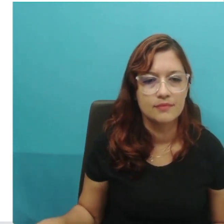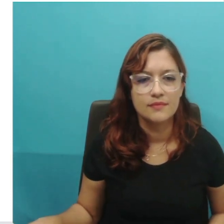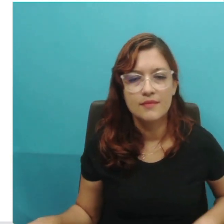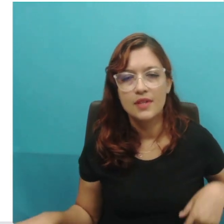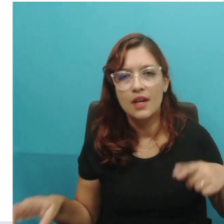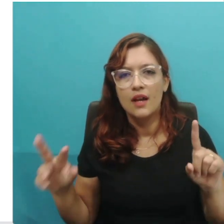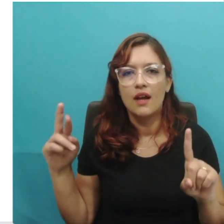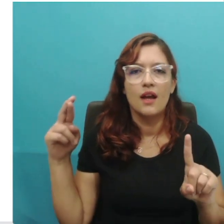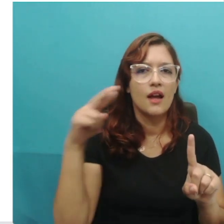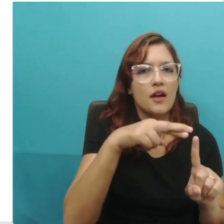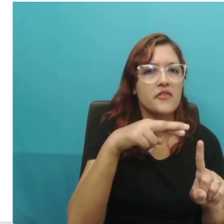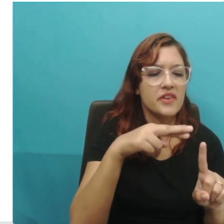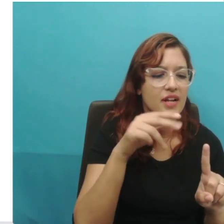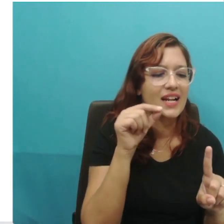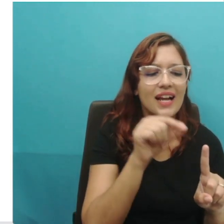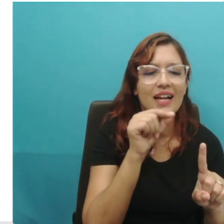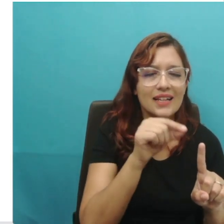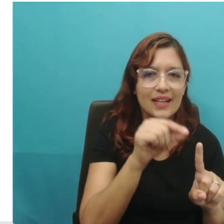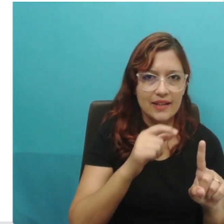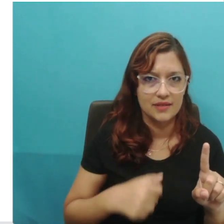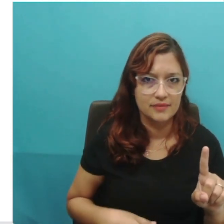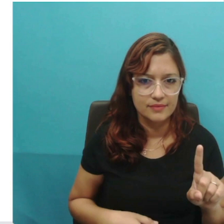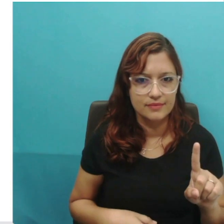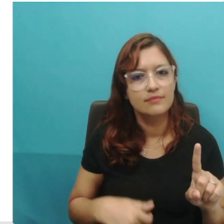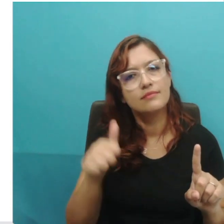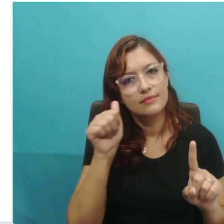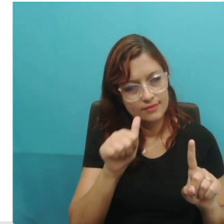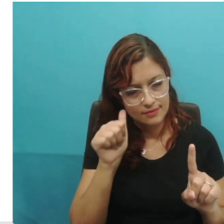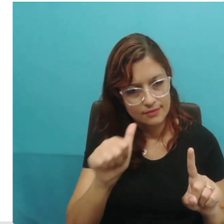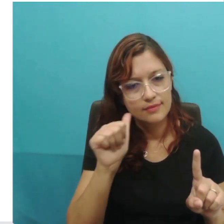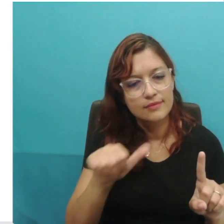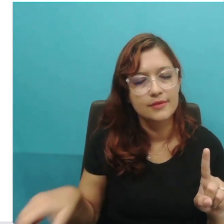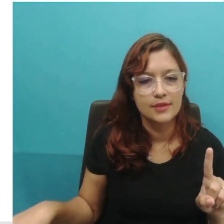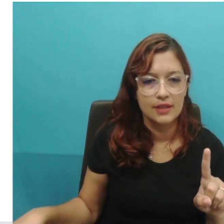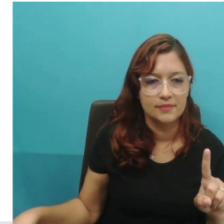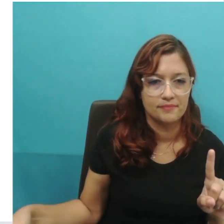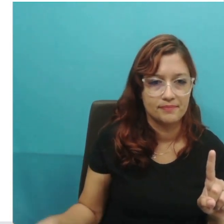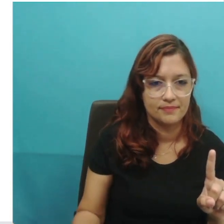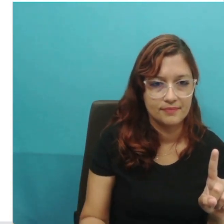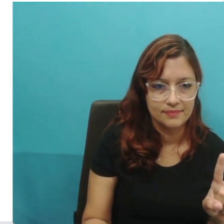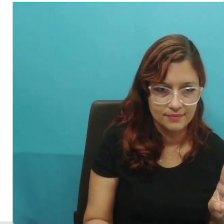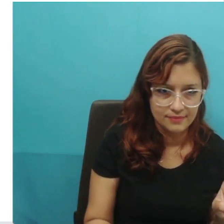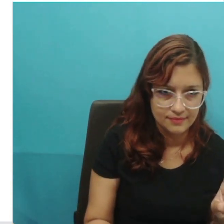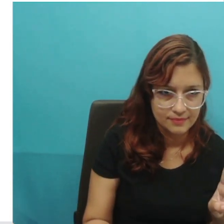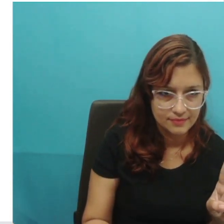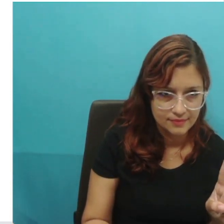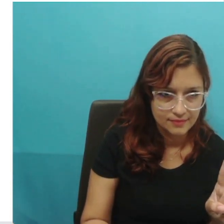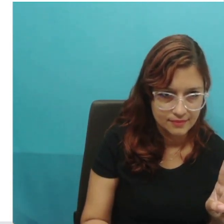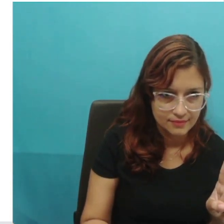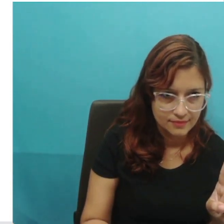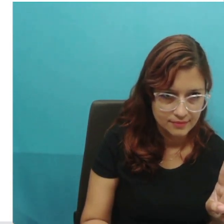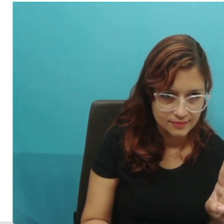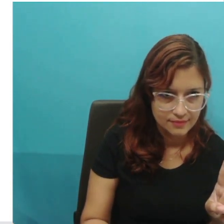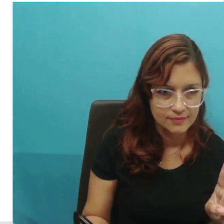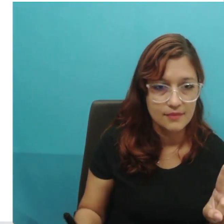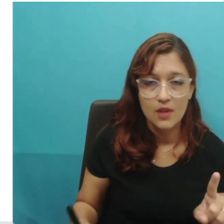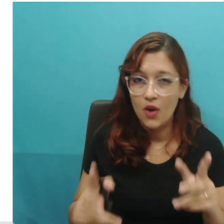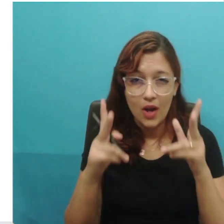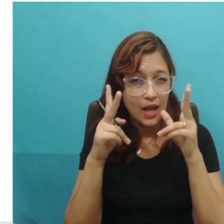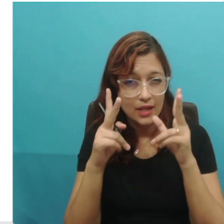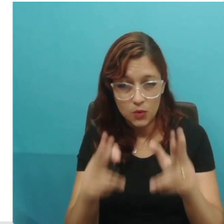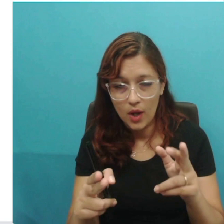Então aqui está o pronome relativo que. Ele está se referindo à menina.